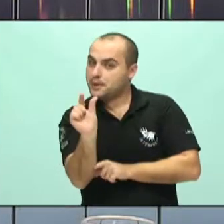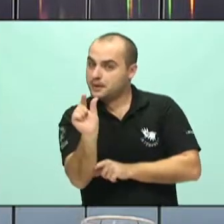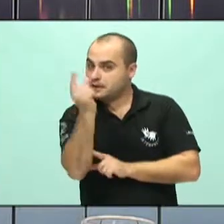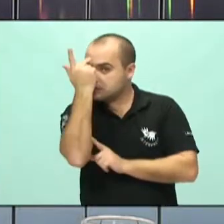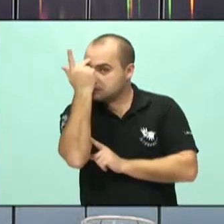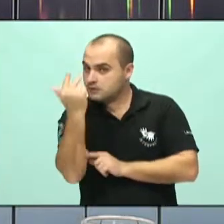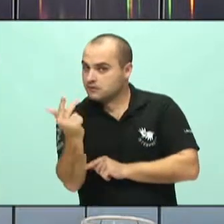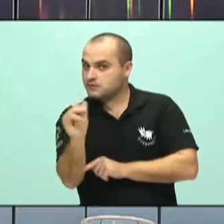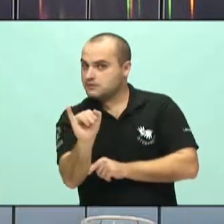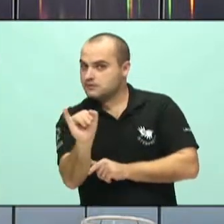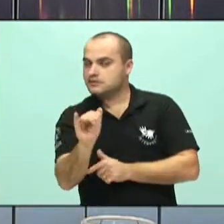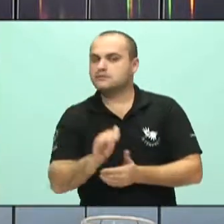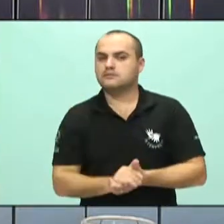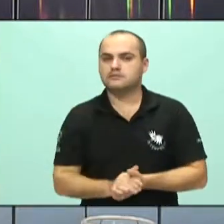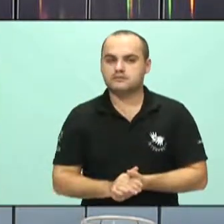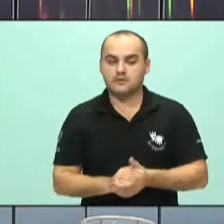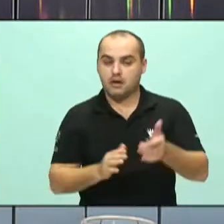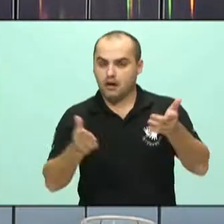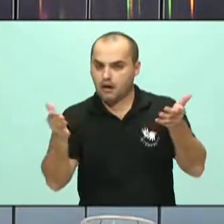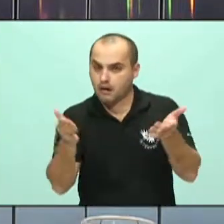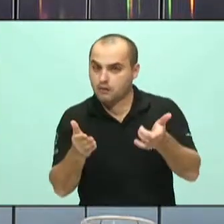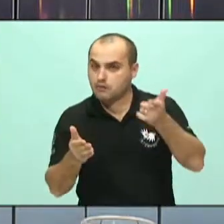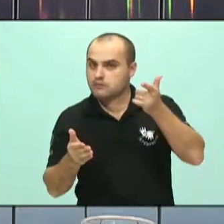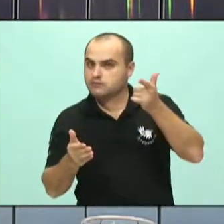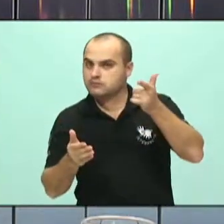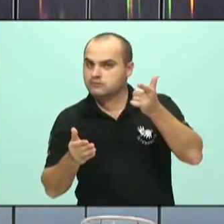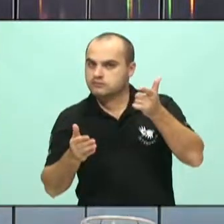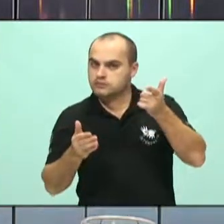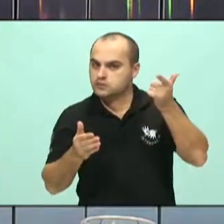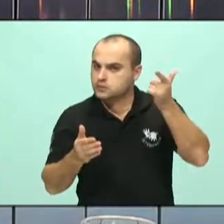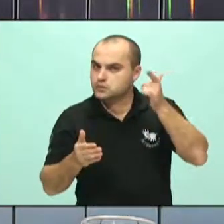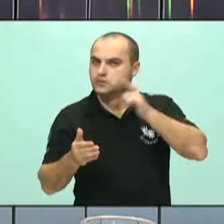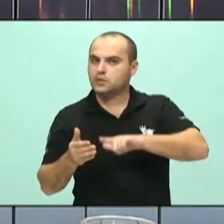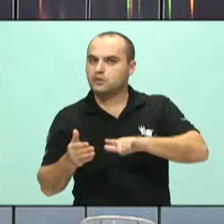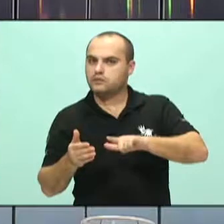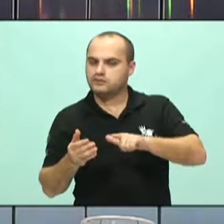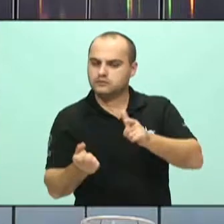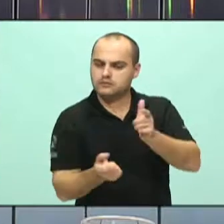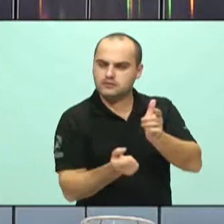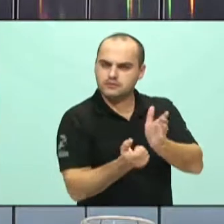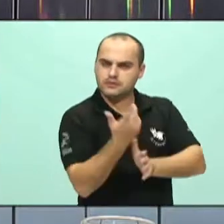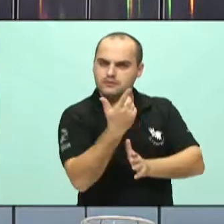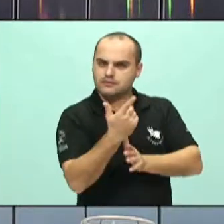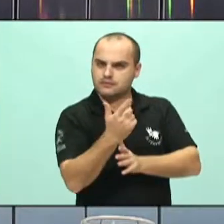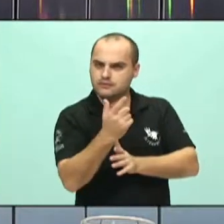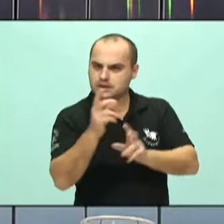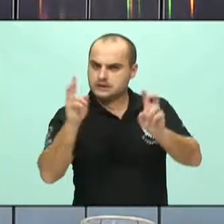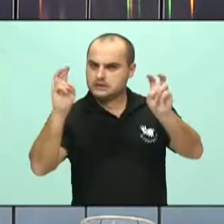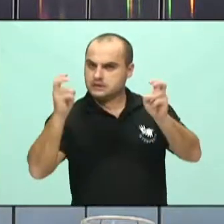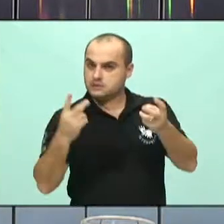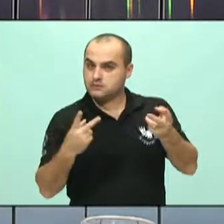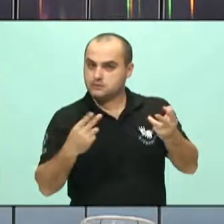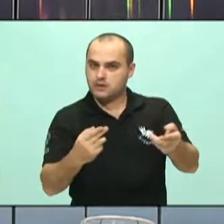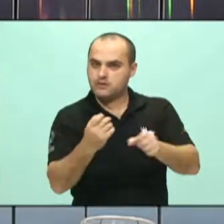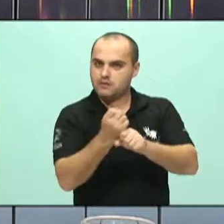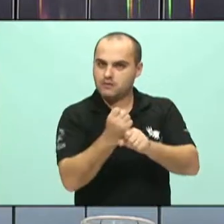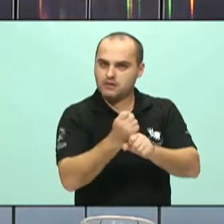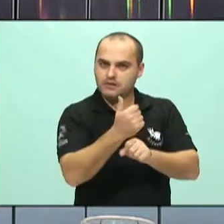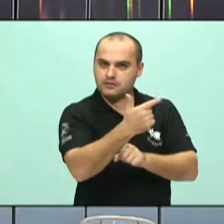uma nova edição totalmente revista e ampliada no ano de 2018 e que